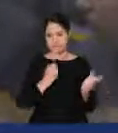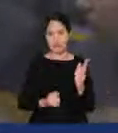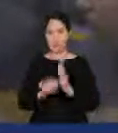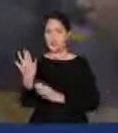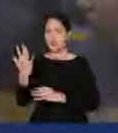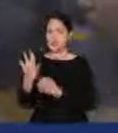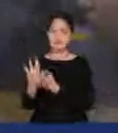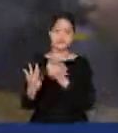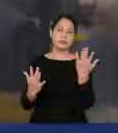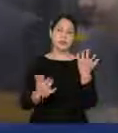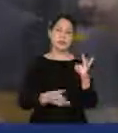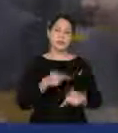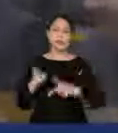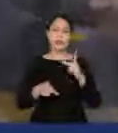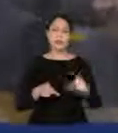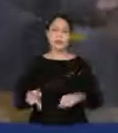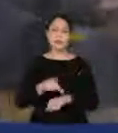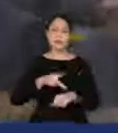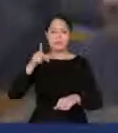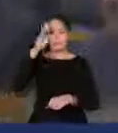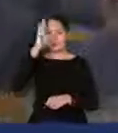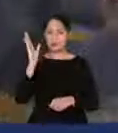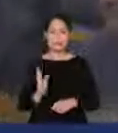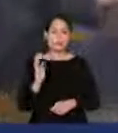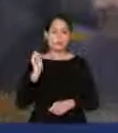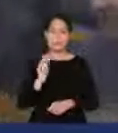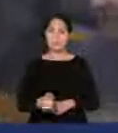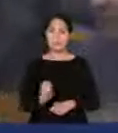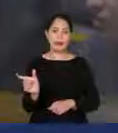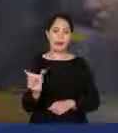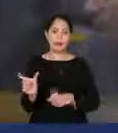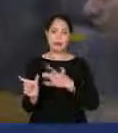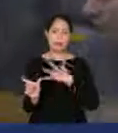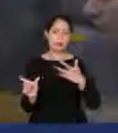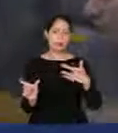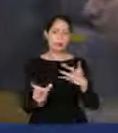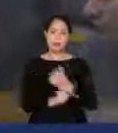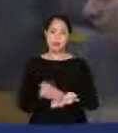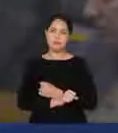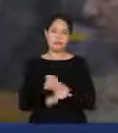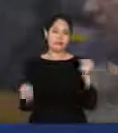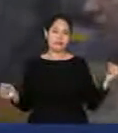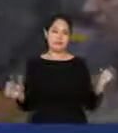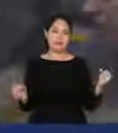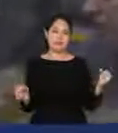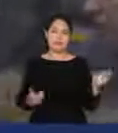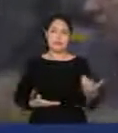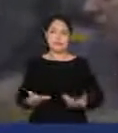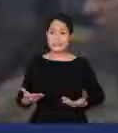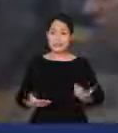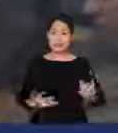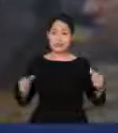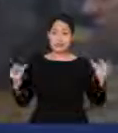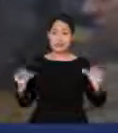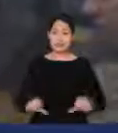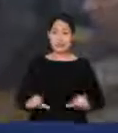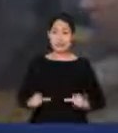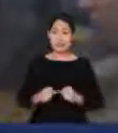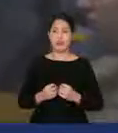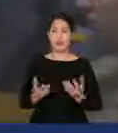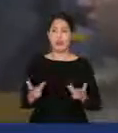de brasileiros que não conseguem mais pagar o seu plano com serviços de péssima qualidade. Parabéns a Vossa